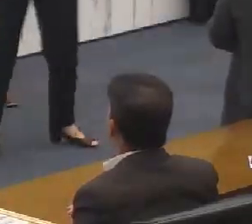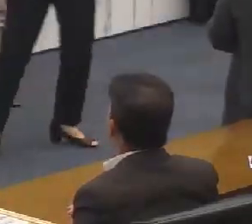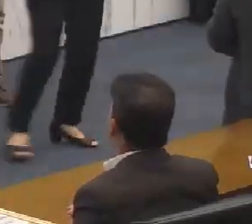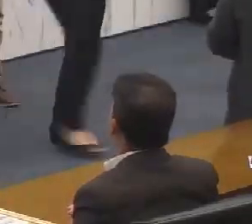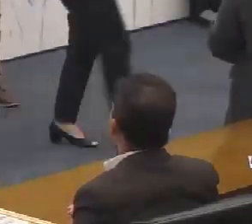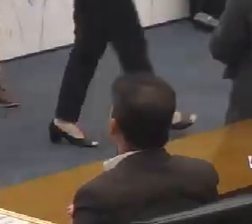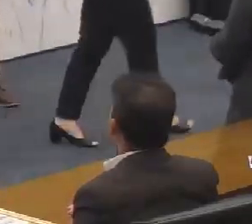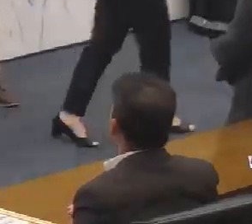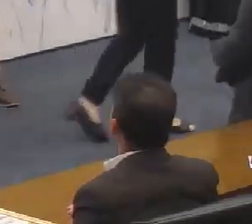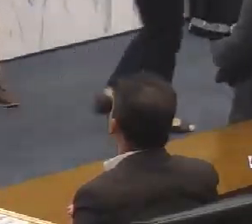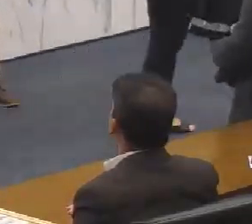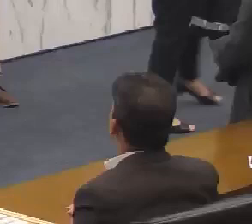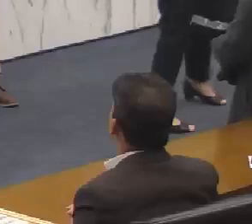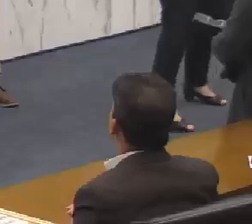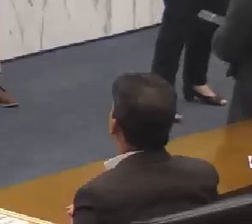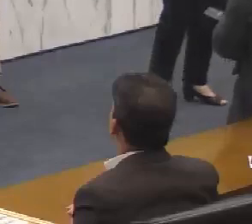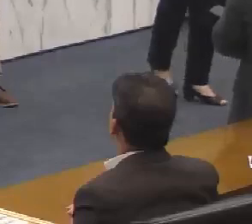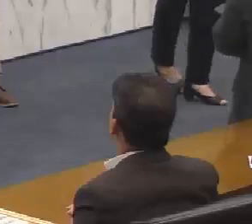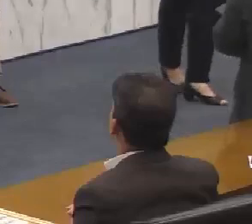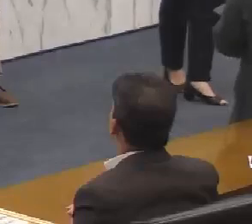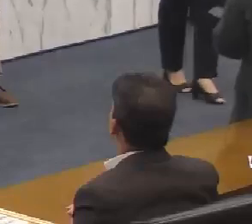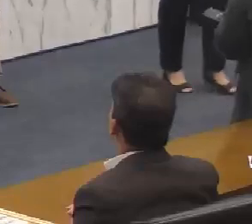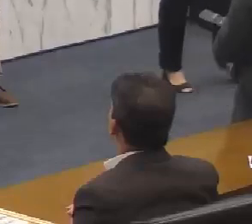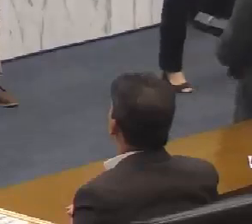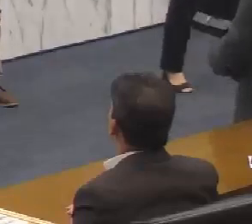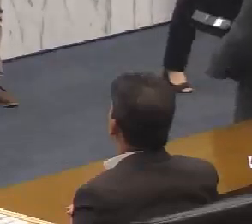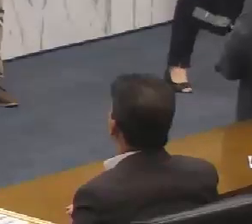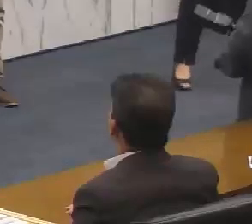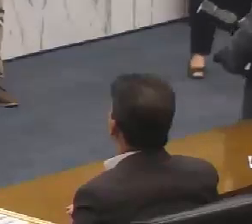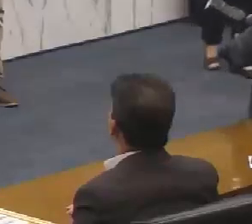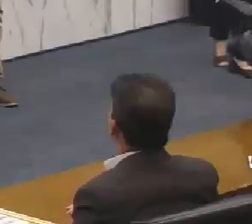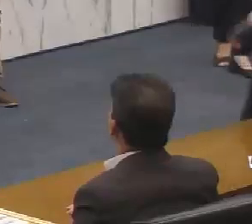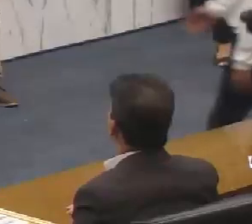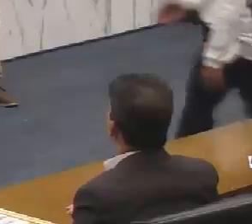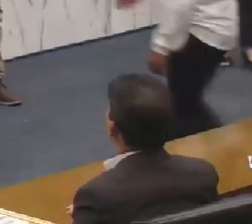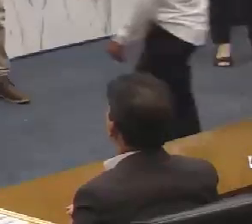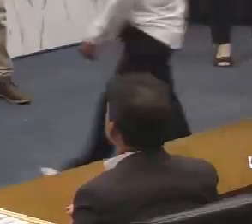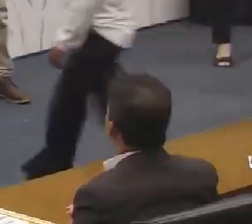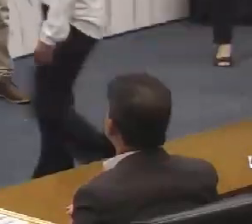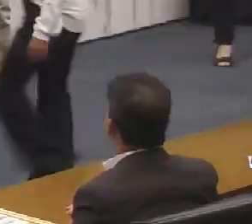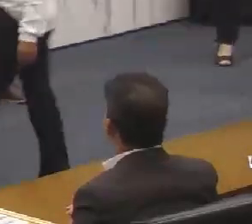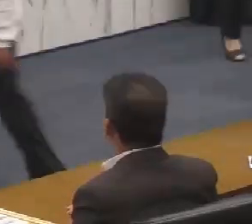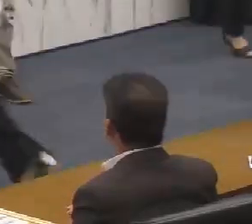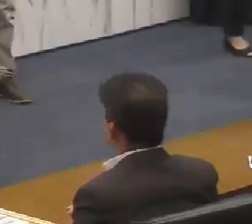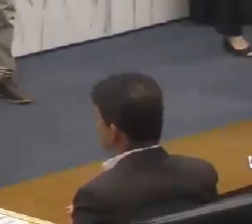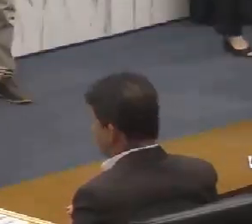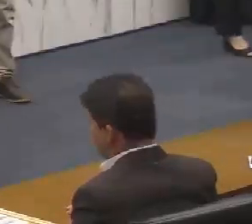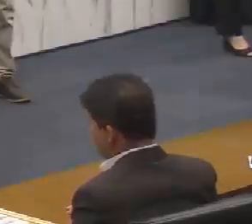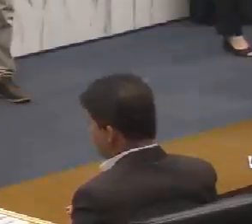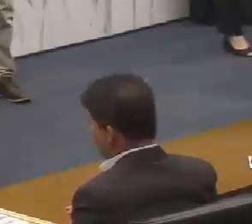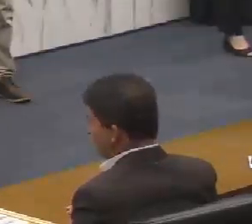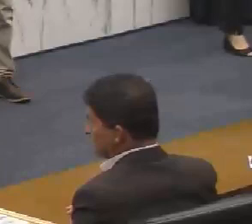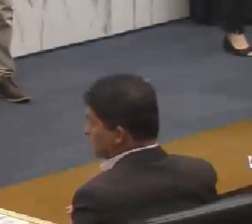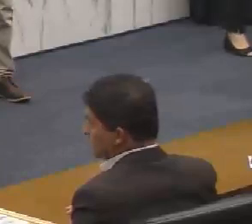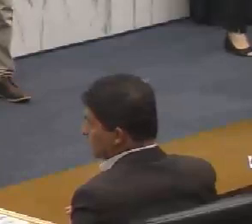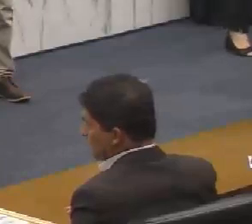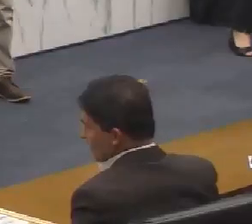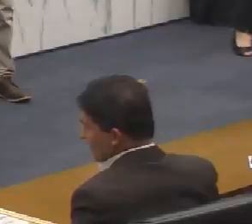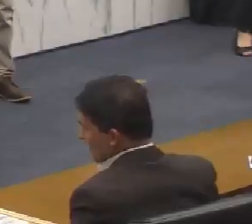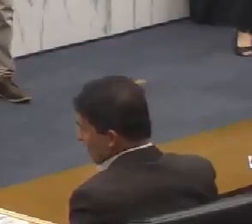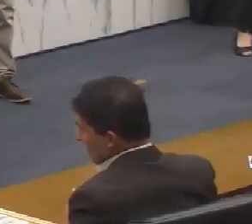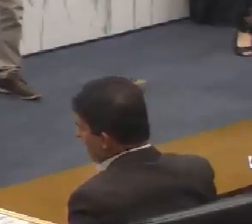ou morrer na solidão. É preciso ter cuidado pra mais tarde não